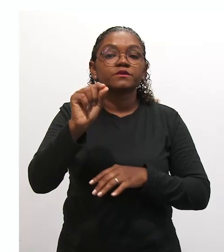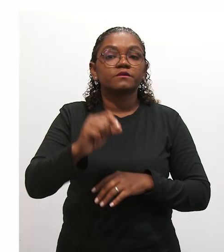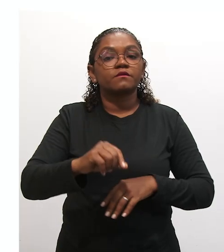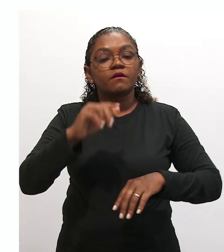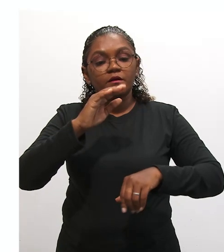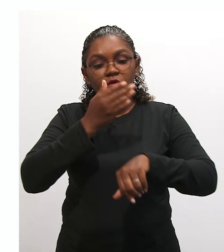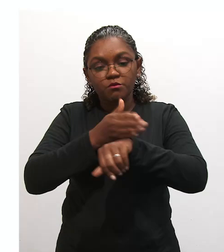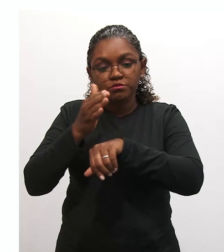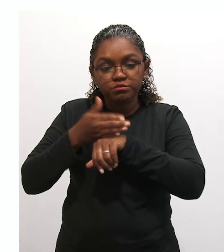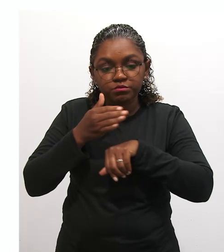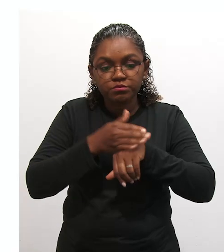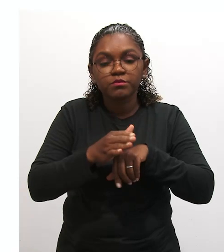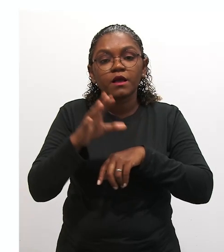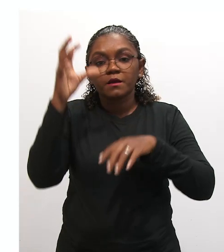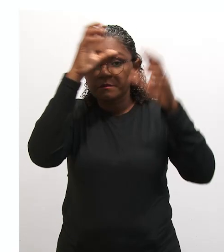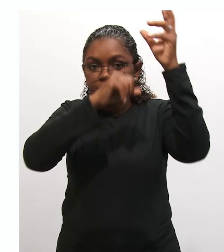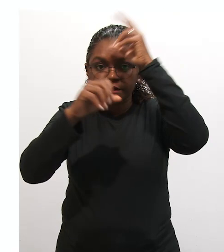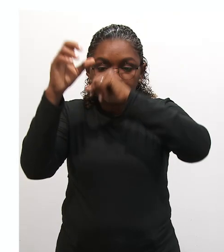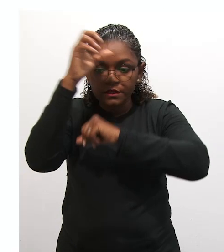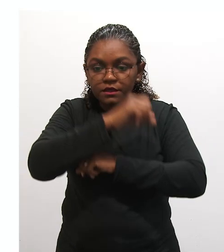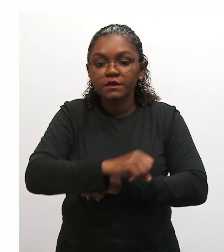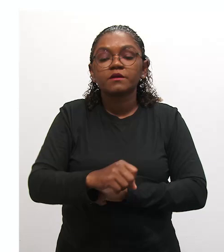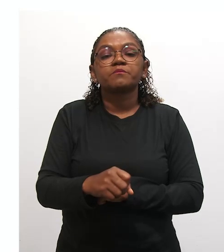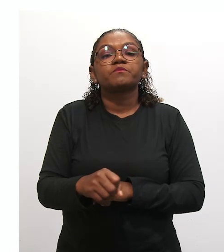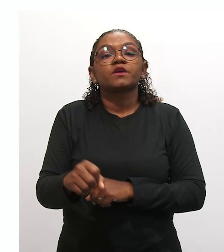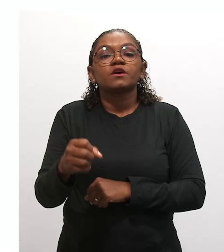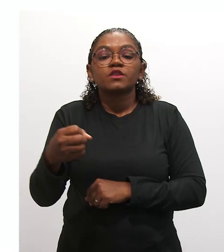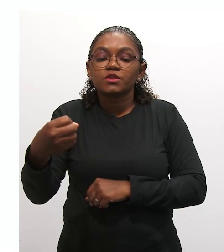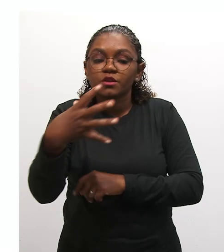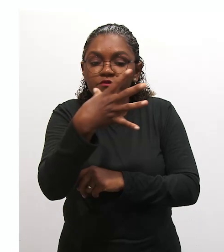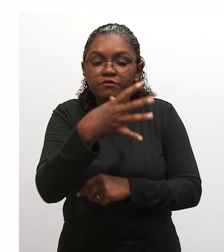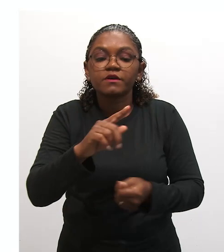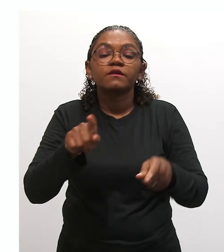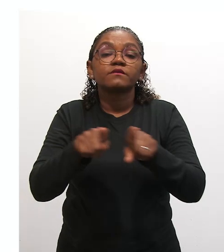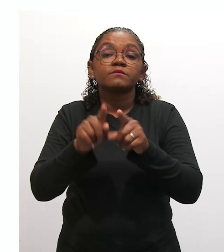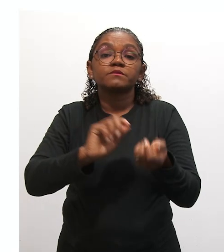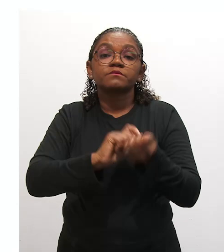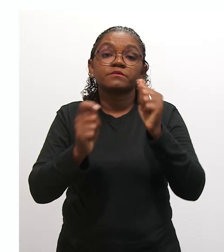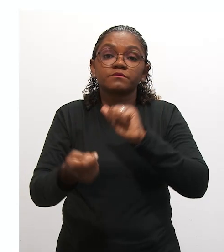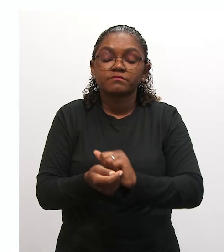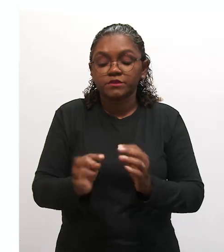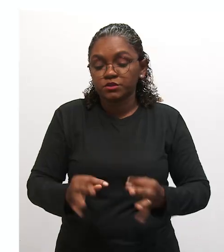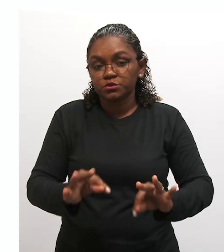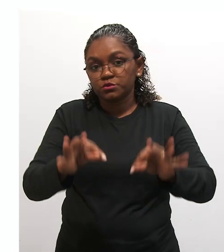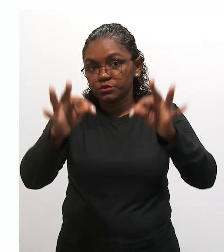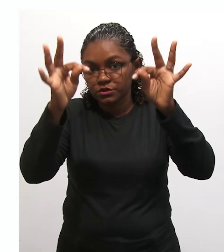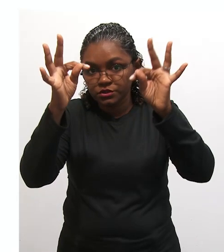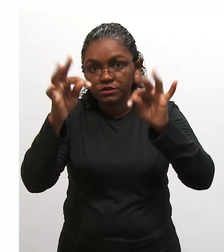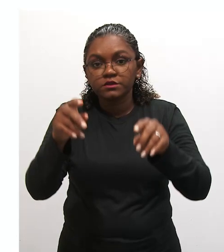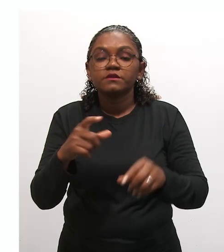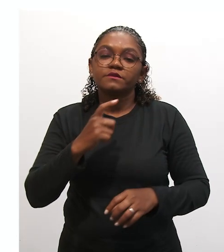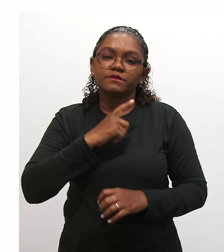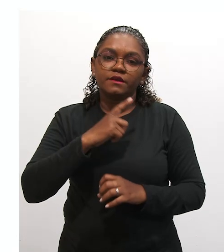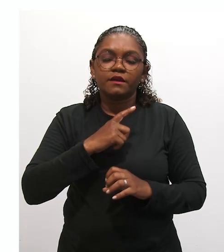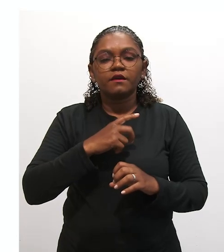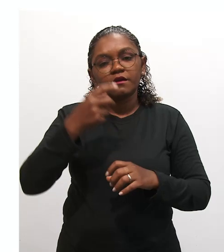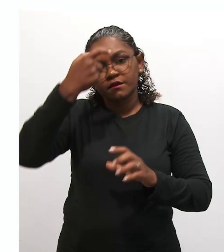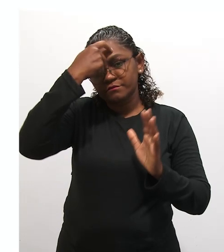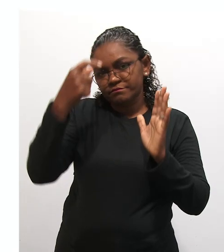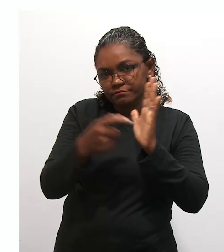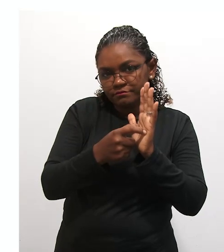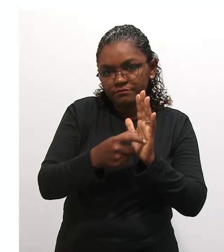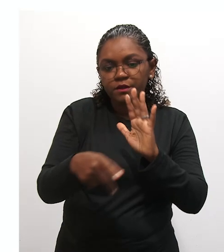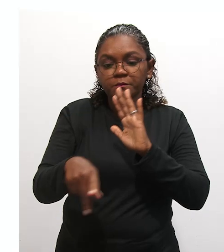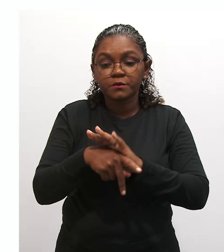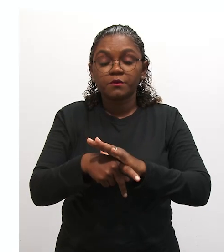da capacitação, de aprender, de inovar e se adaptar. Tecnologias como inteligência